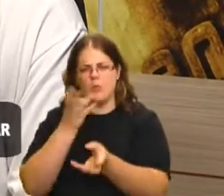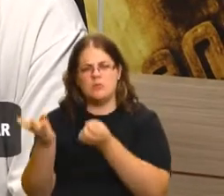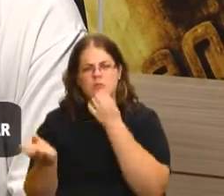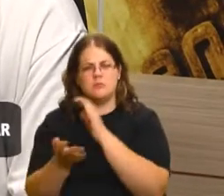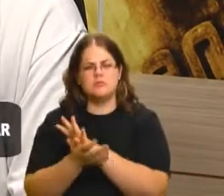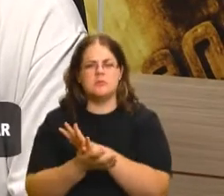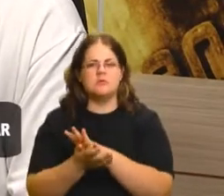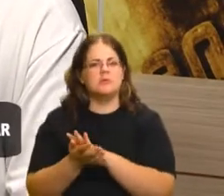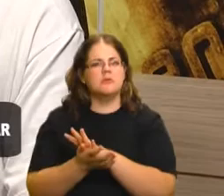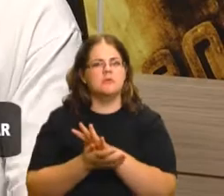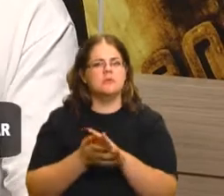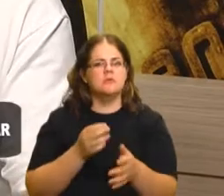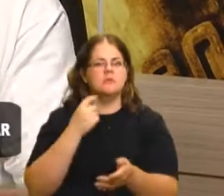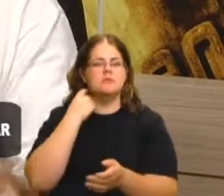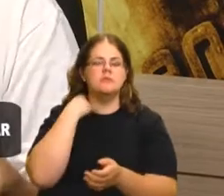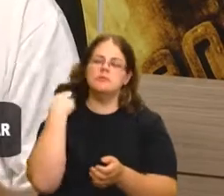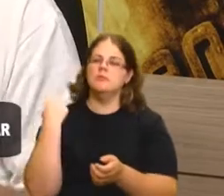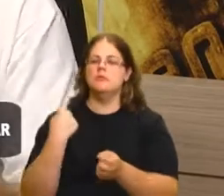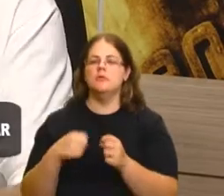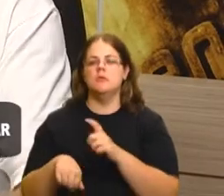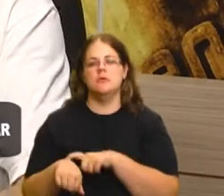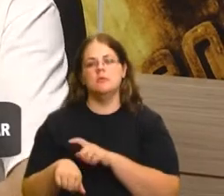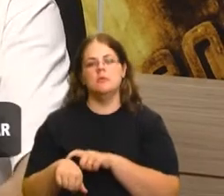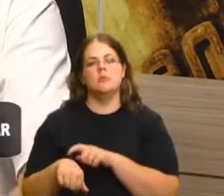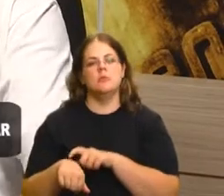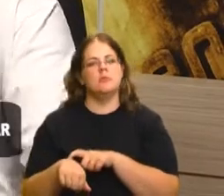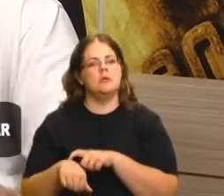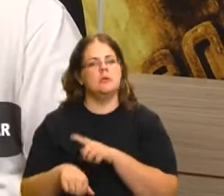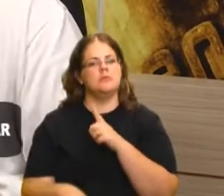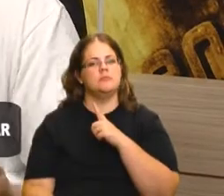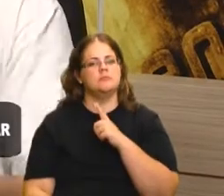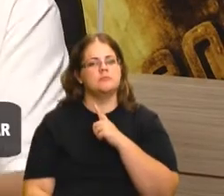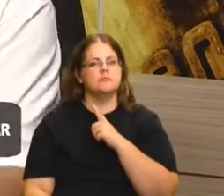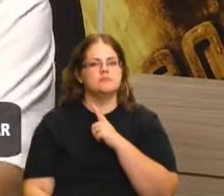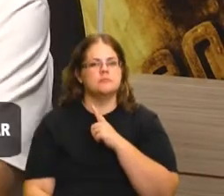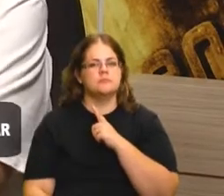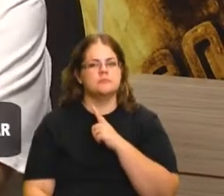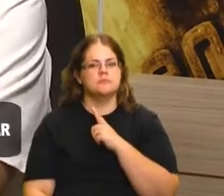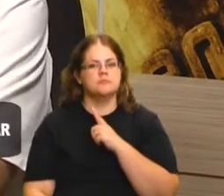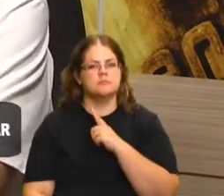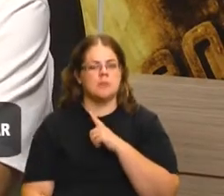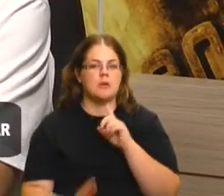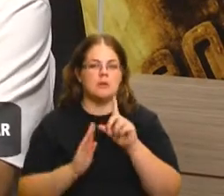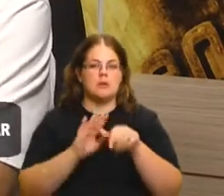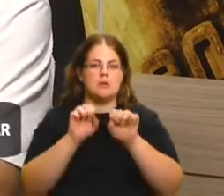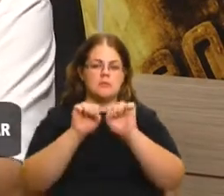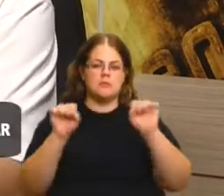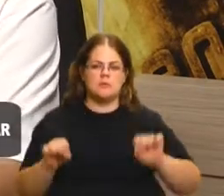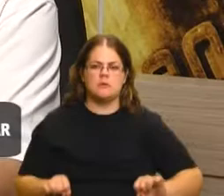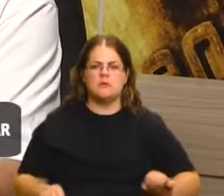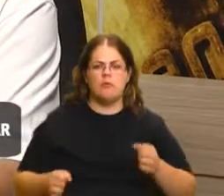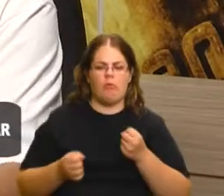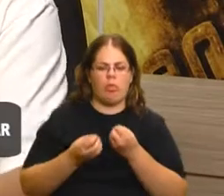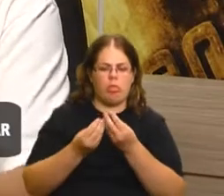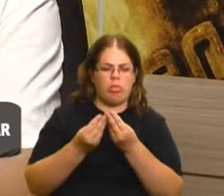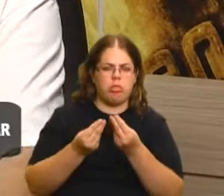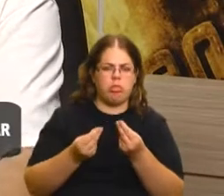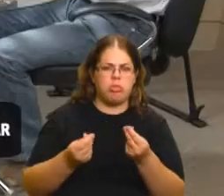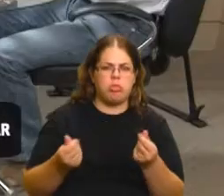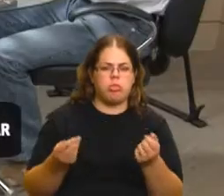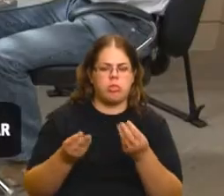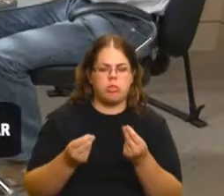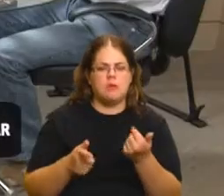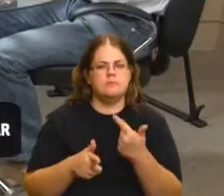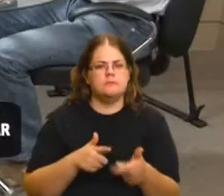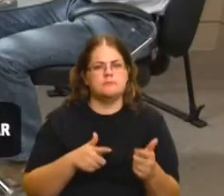denunciava nada que não convinha. E quando havia alguma, quando o sistema começa a se desgastar,